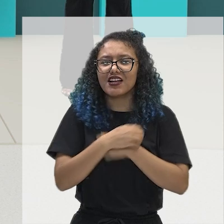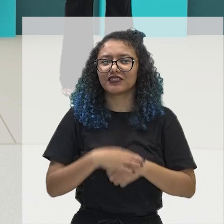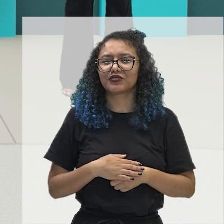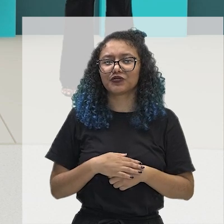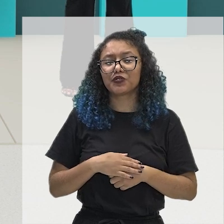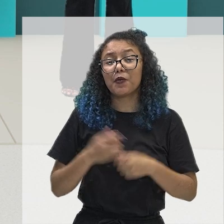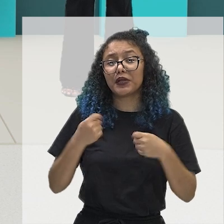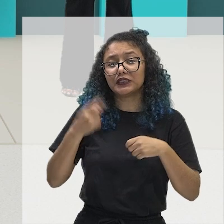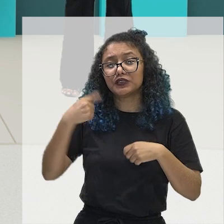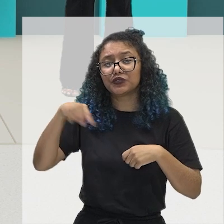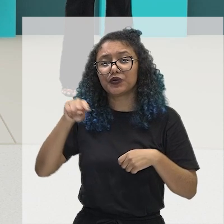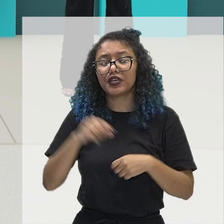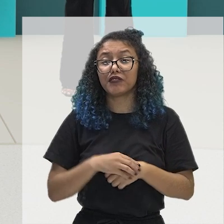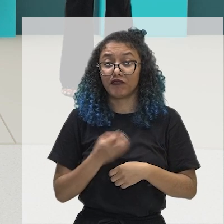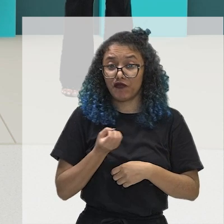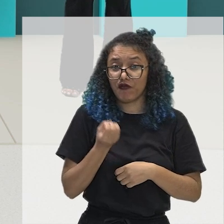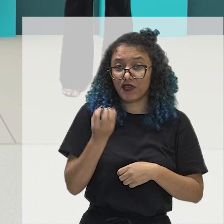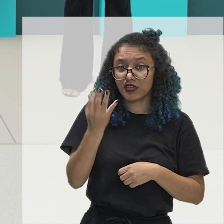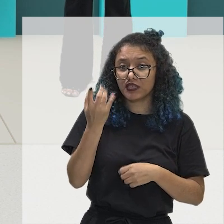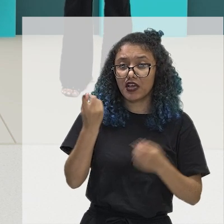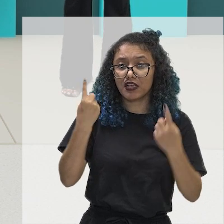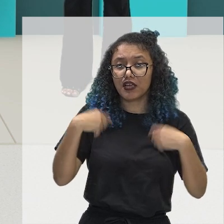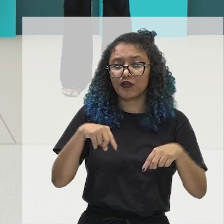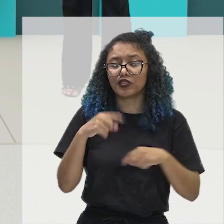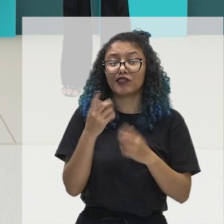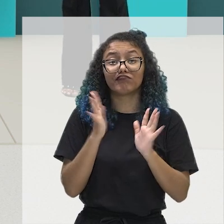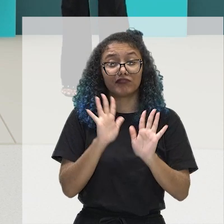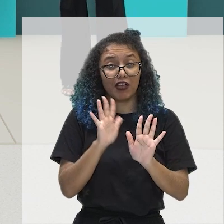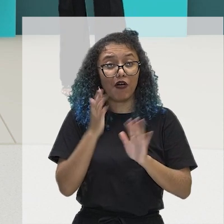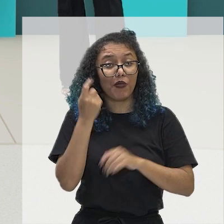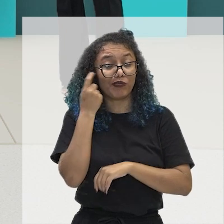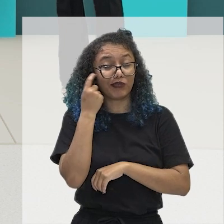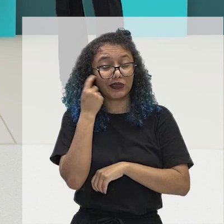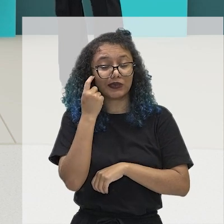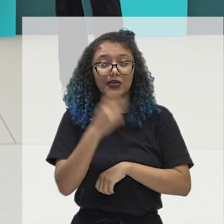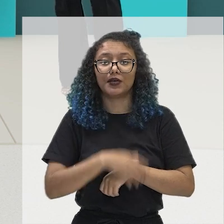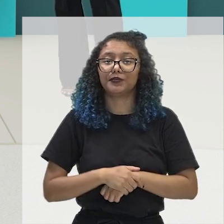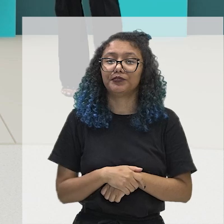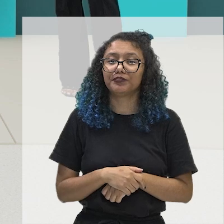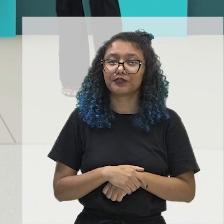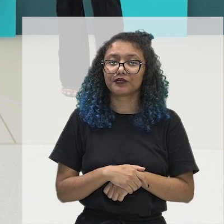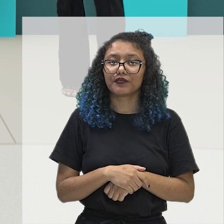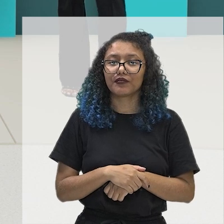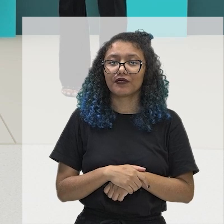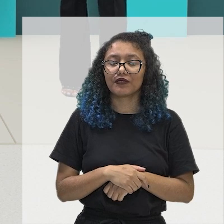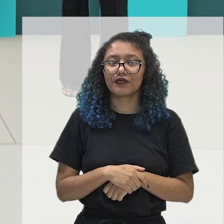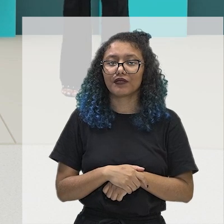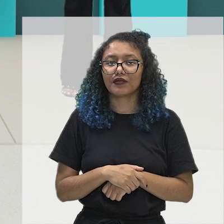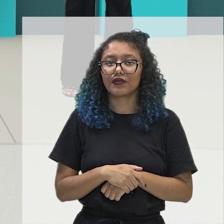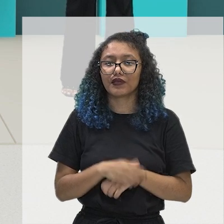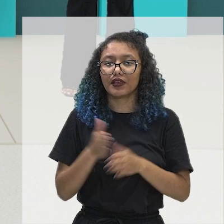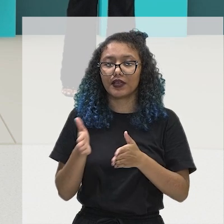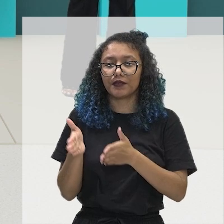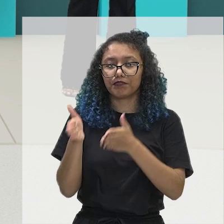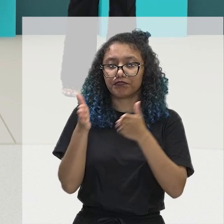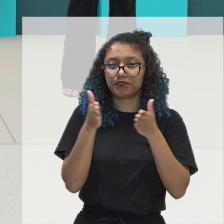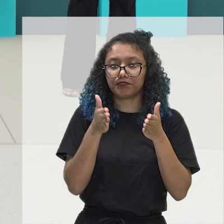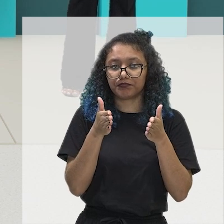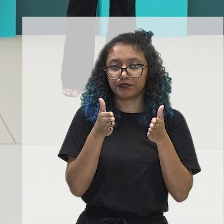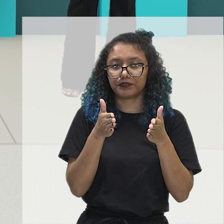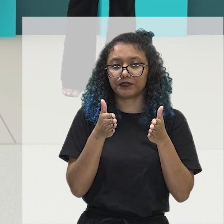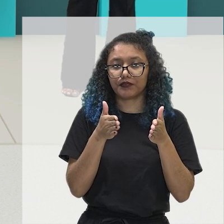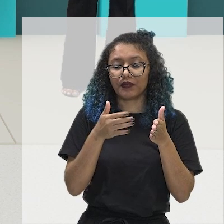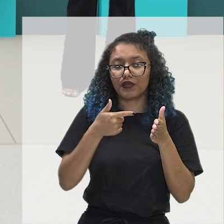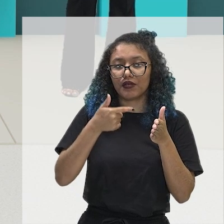vou viajar e deixe-me pensar. São algumas expressões que nós colocamos a tradução e aqui do lado